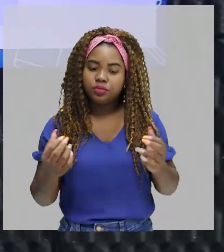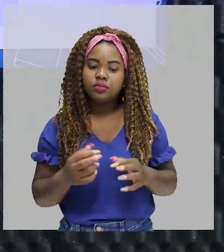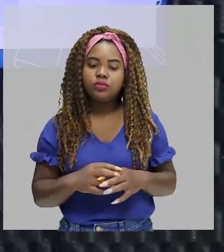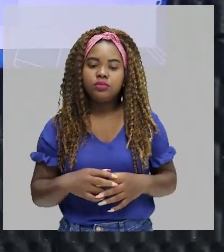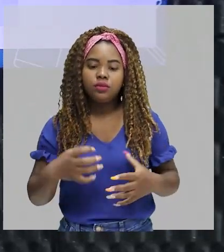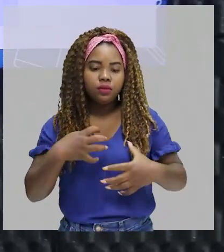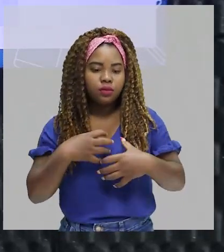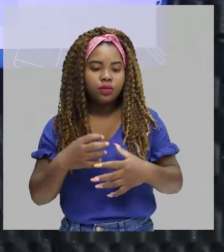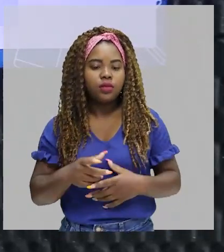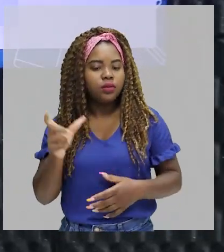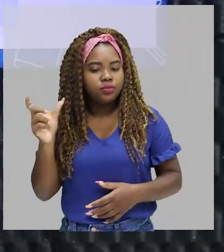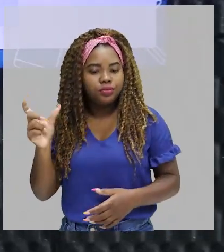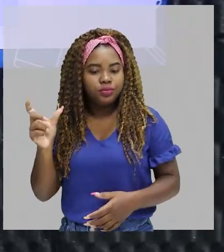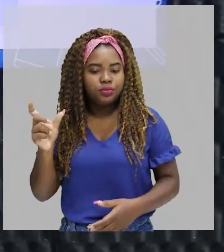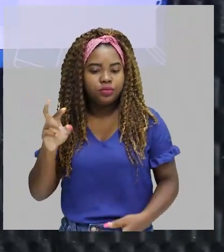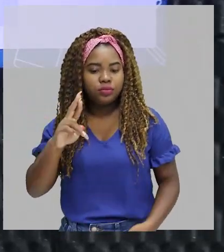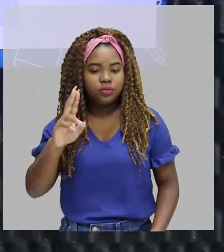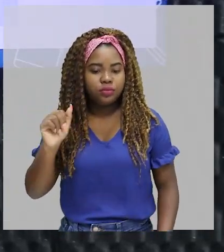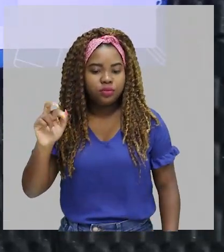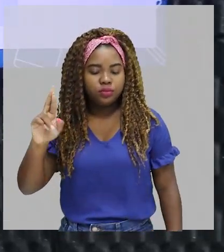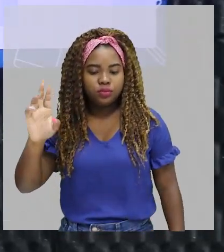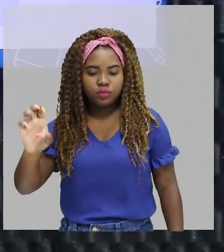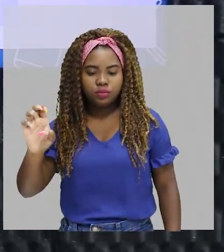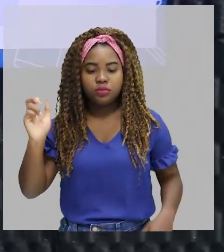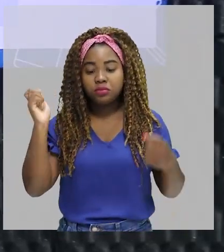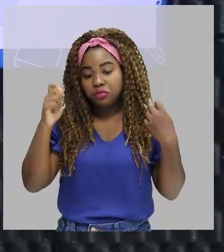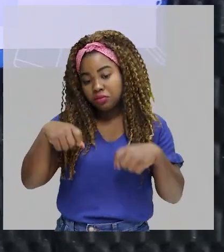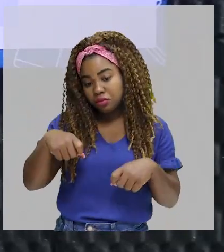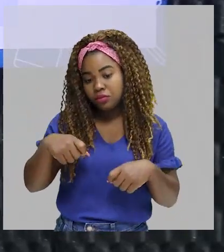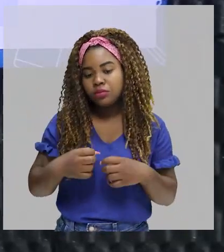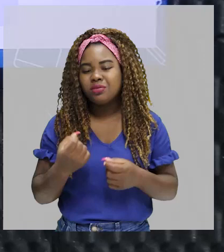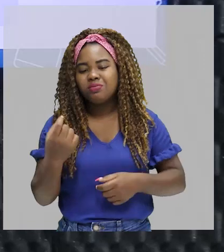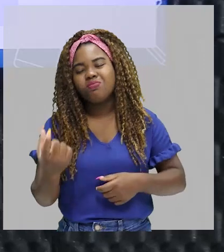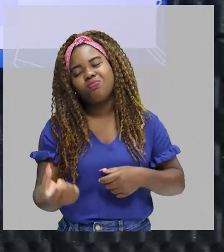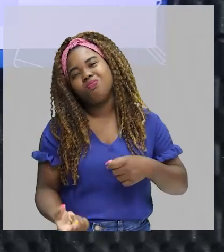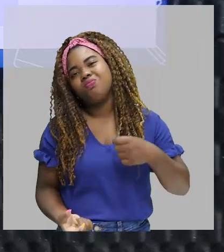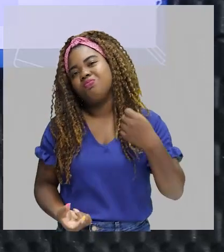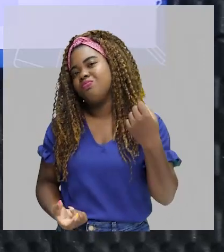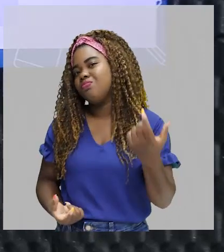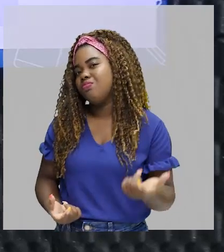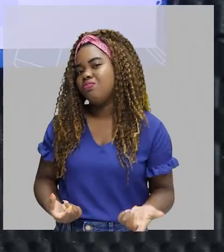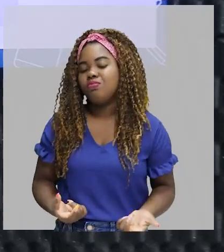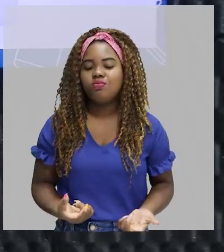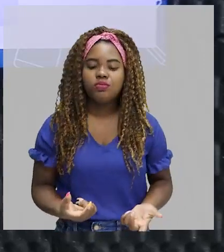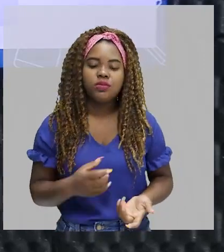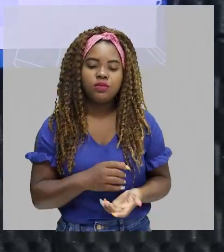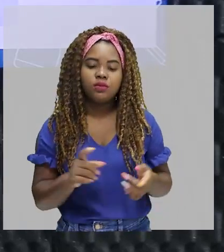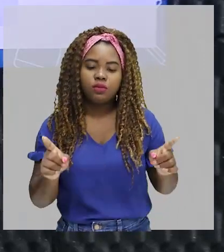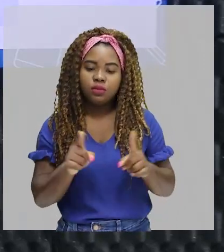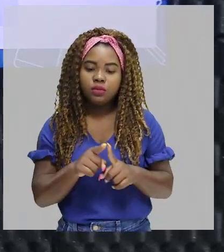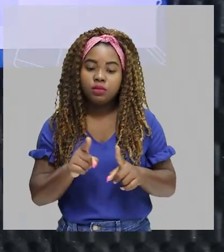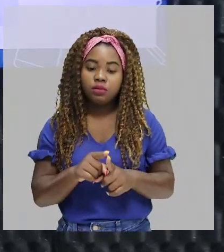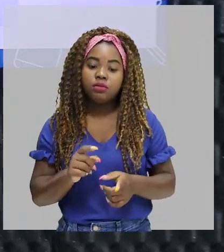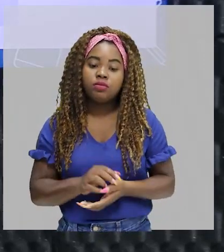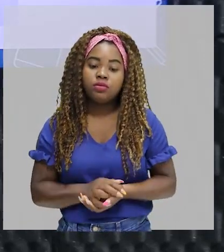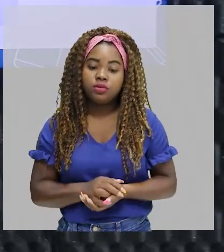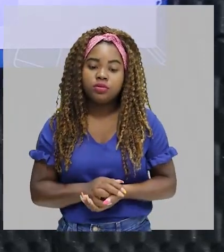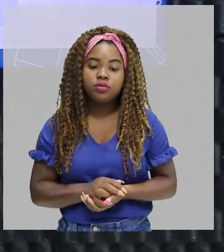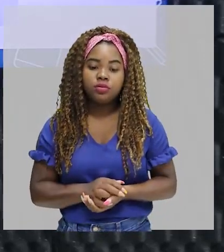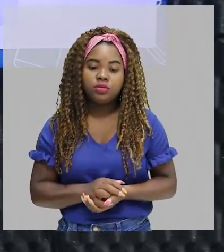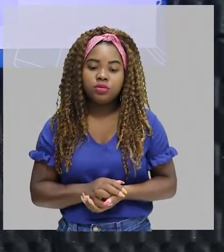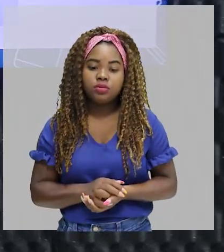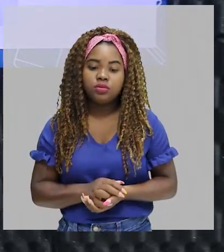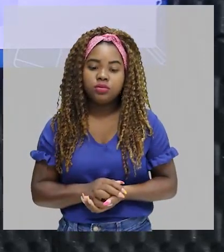exemplo, a palavra rare pode ser raro, que aí seria um cognato, mas também pode